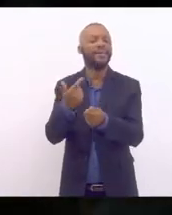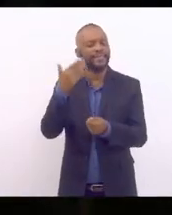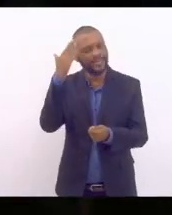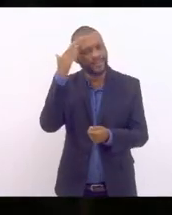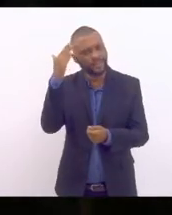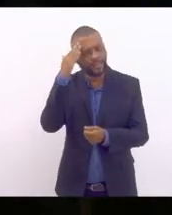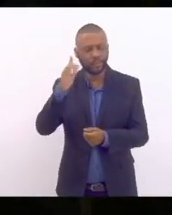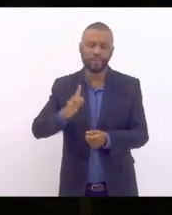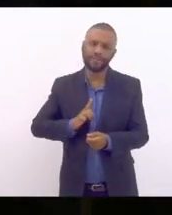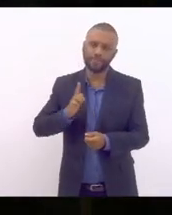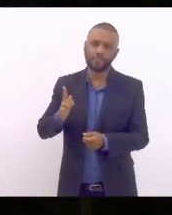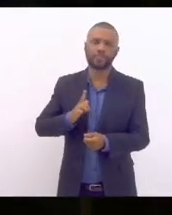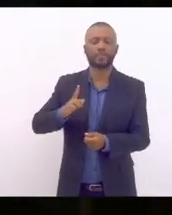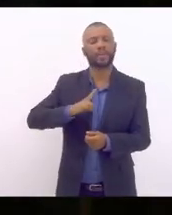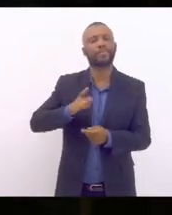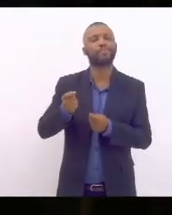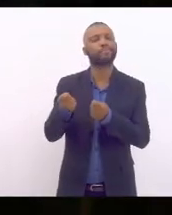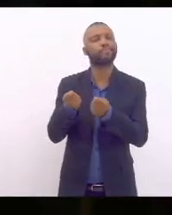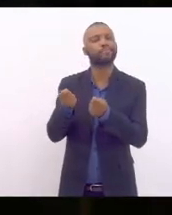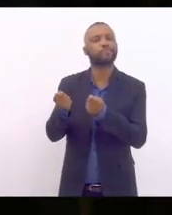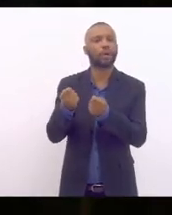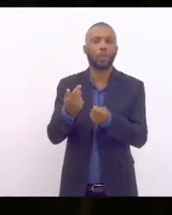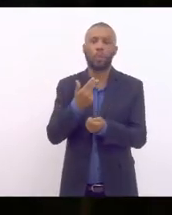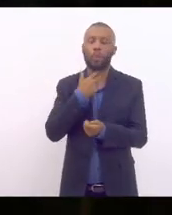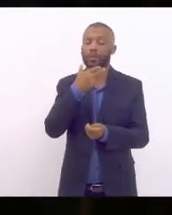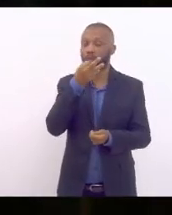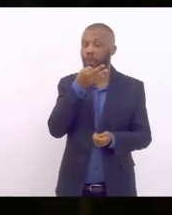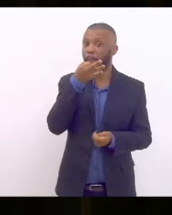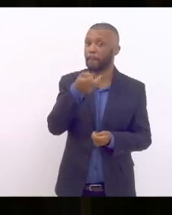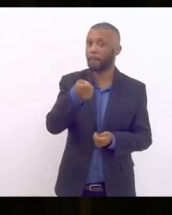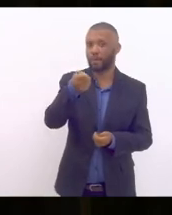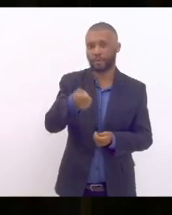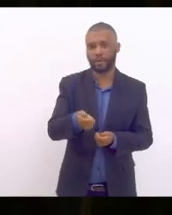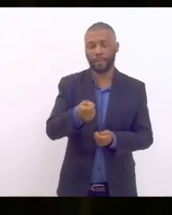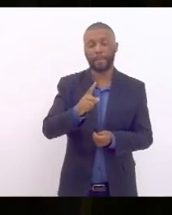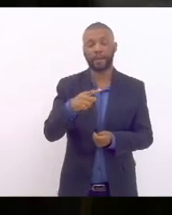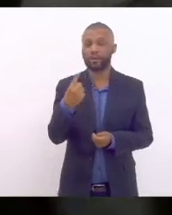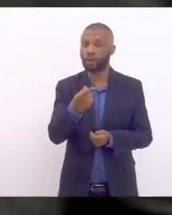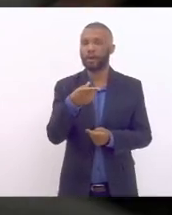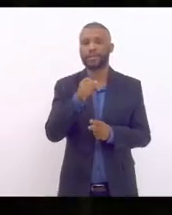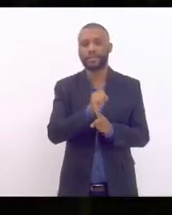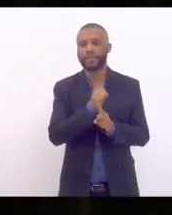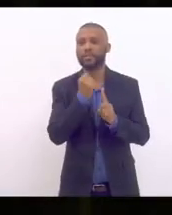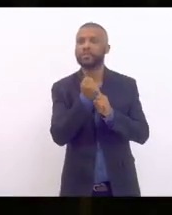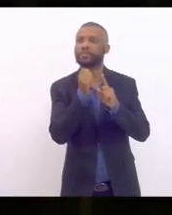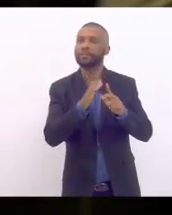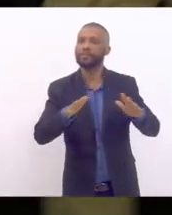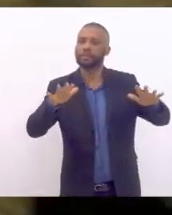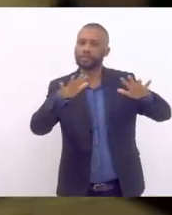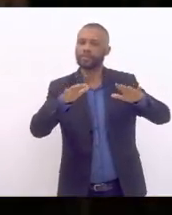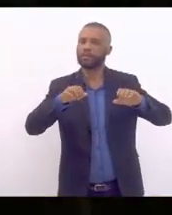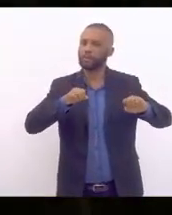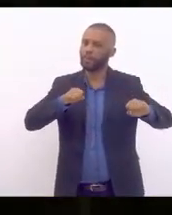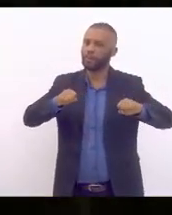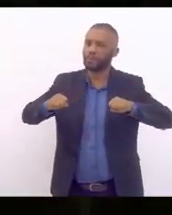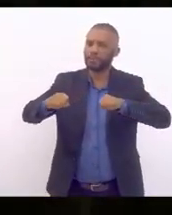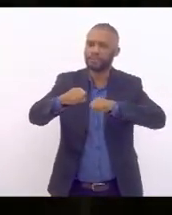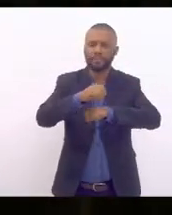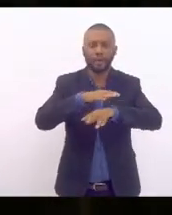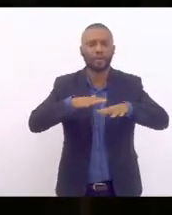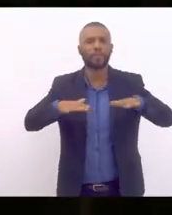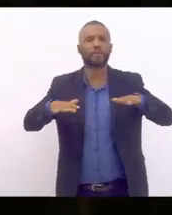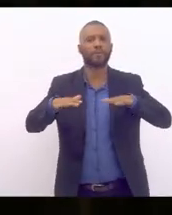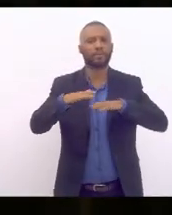tem várias restrições não podem se colocar mas nós da sociedade civil nós do movimento estudantil